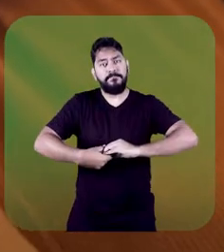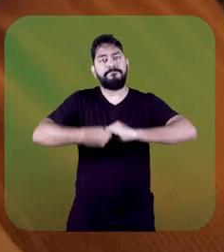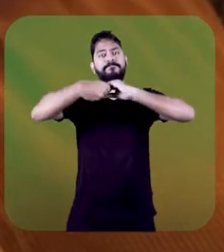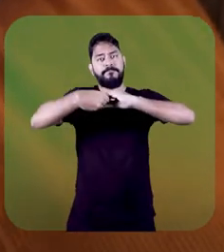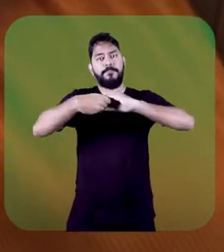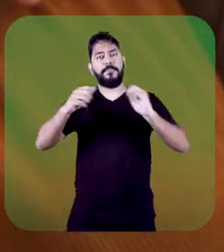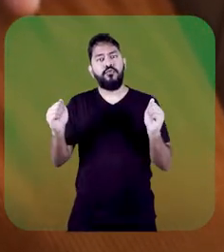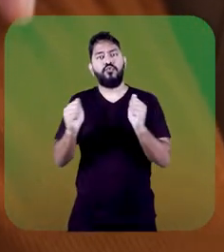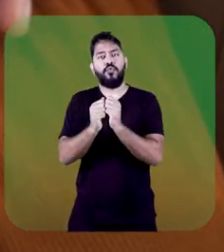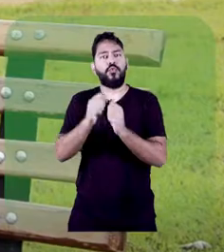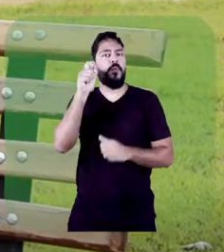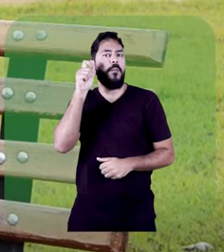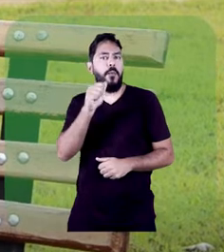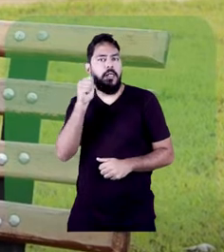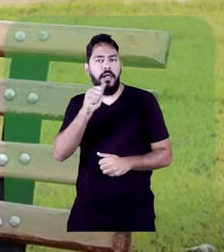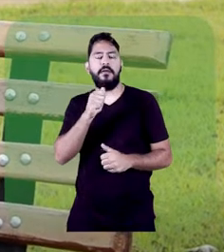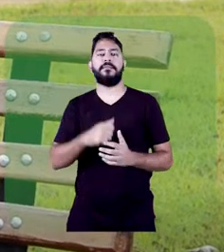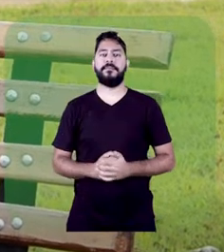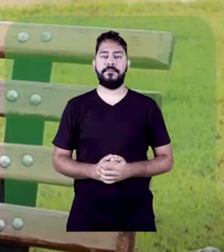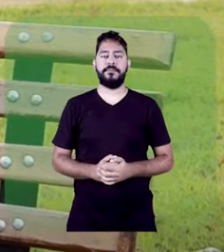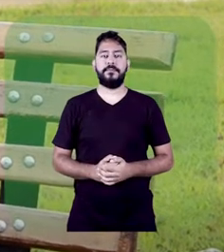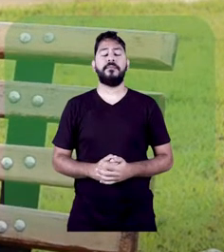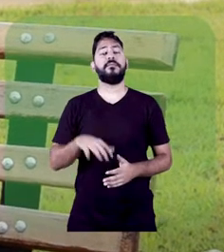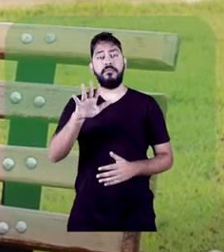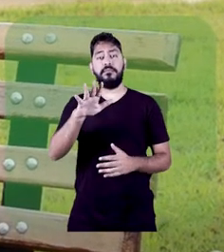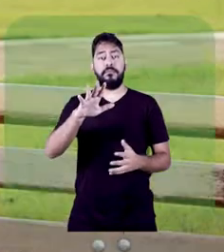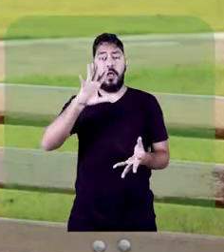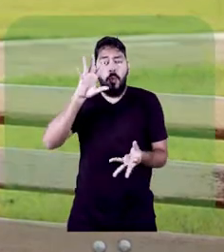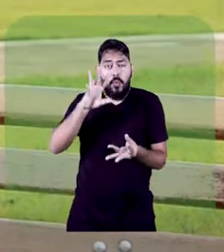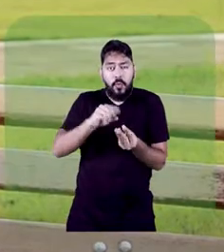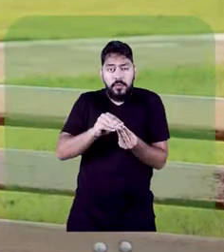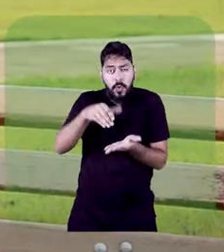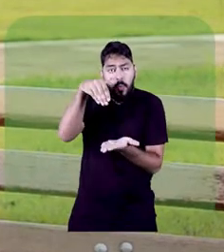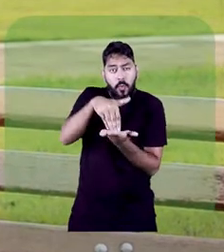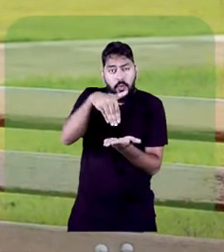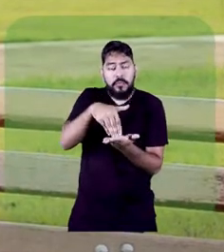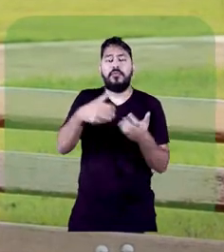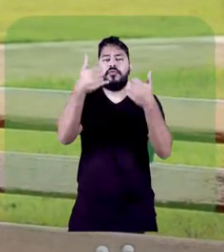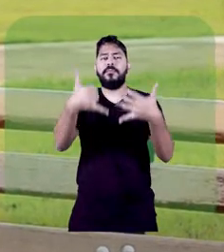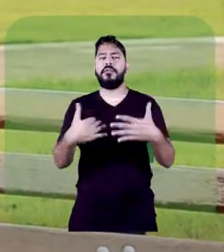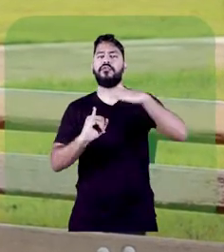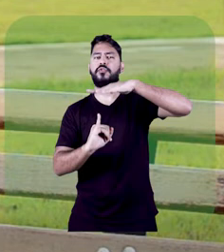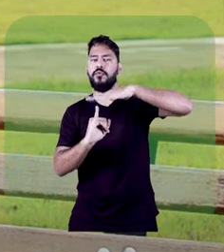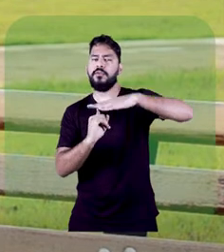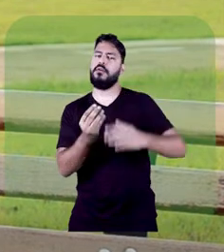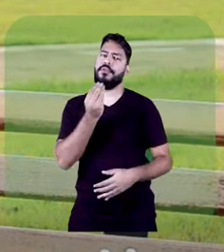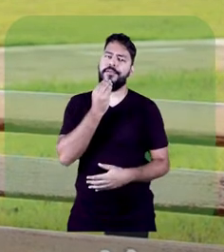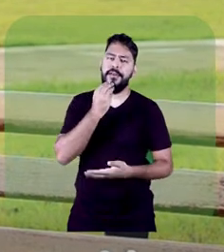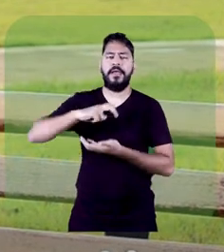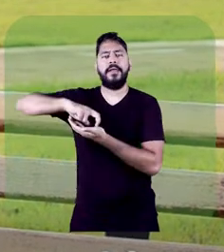mãos para nós, mulheres, principalmente. Eu falo na minha conclusão que nas escolas ou nas instituições deveriam